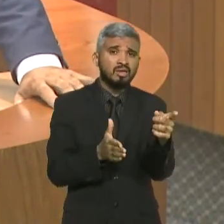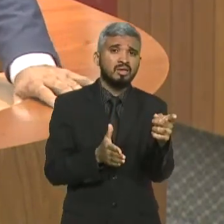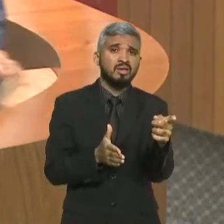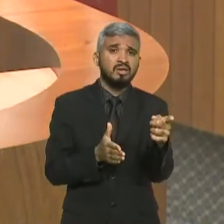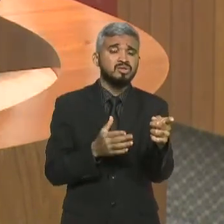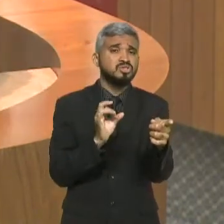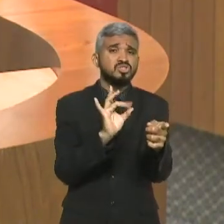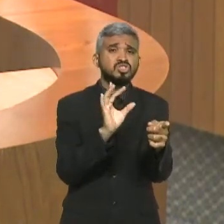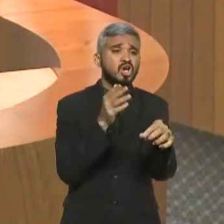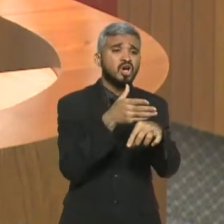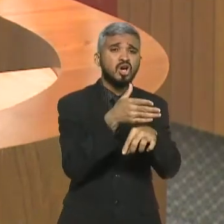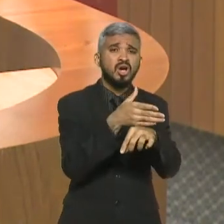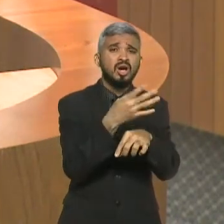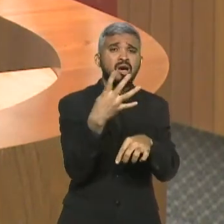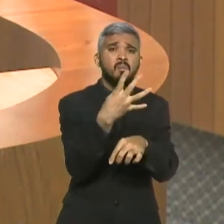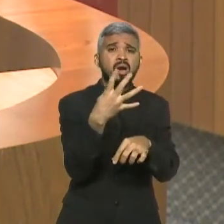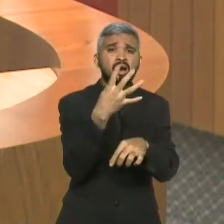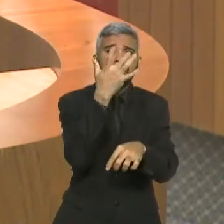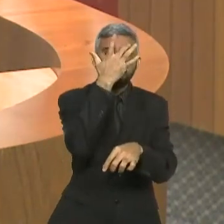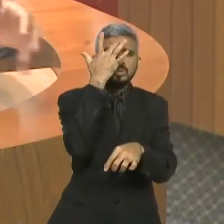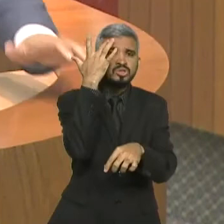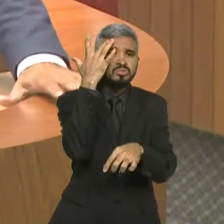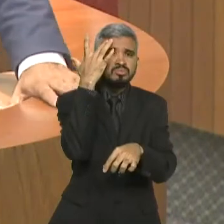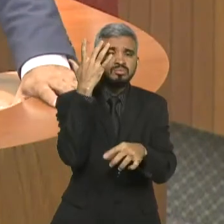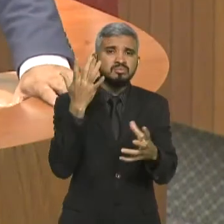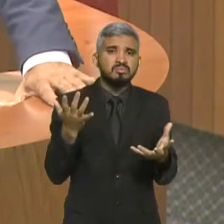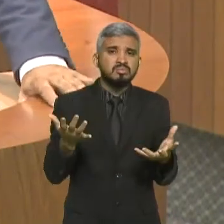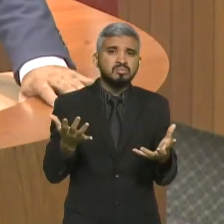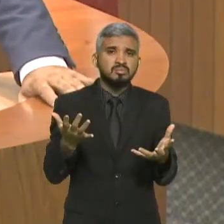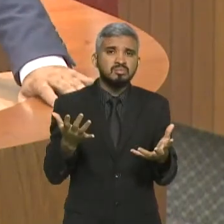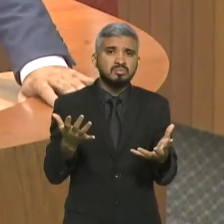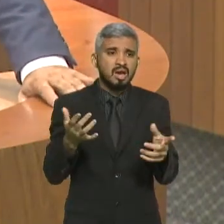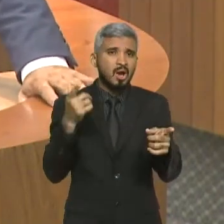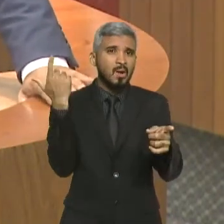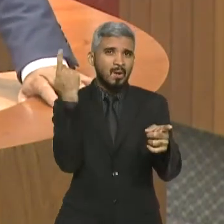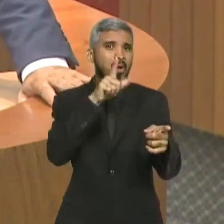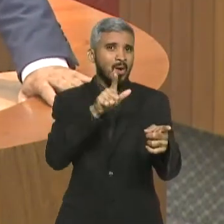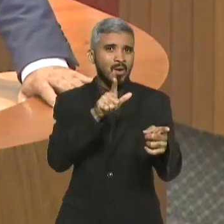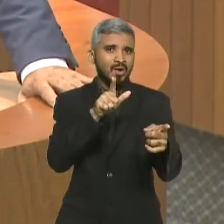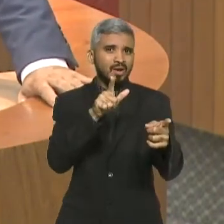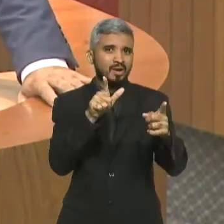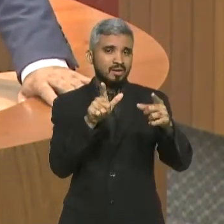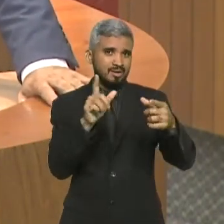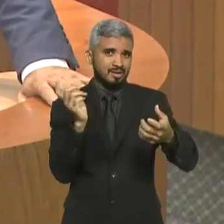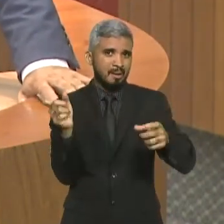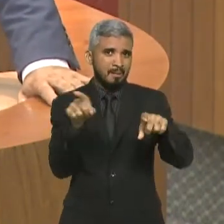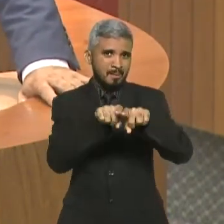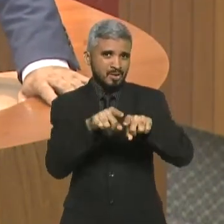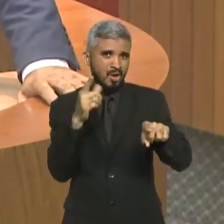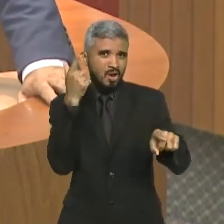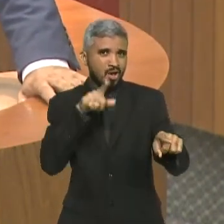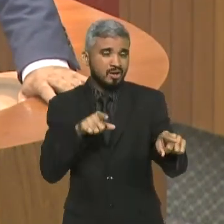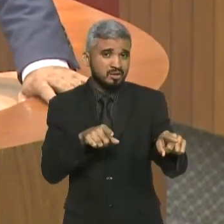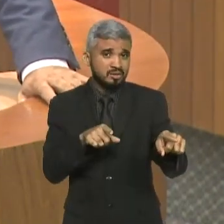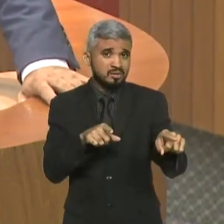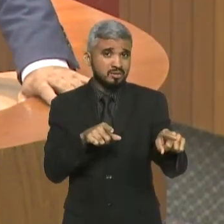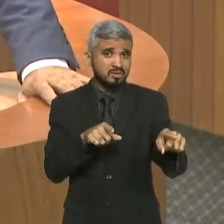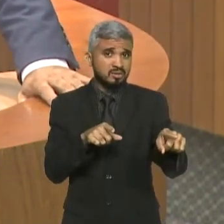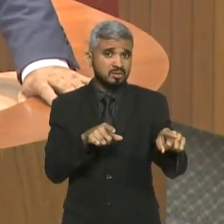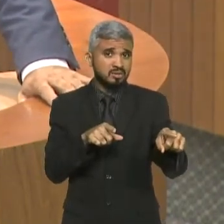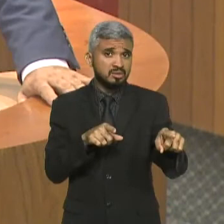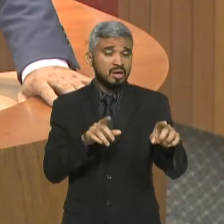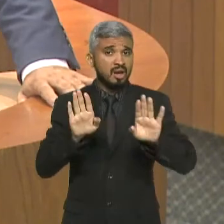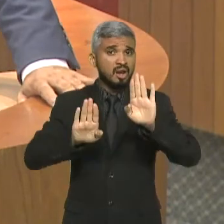44 pessoas, não tem propulsão, vai ganhar o serviço. Quem ganha a licitação de